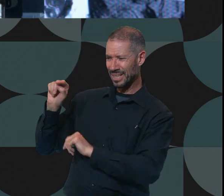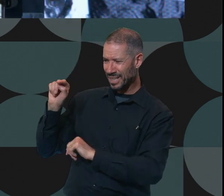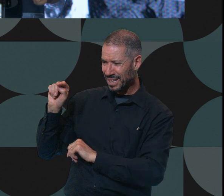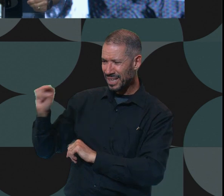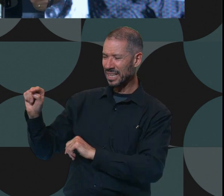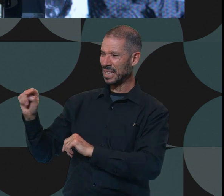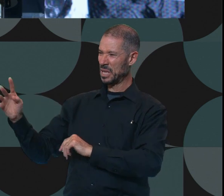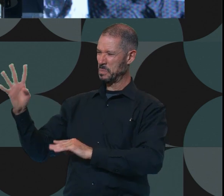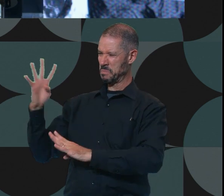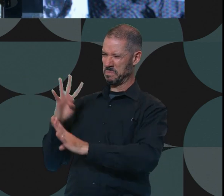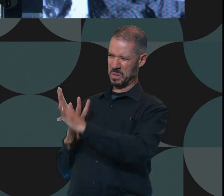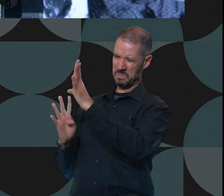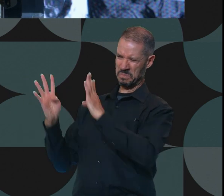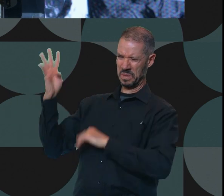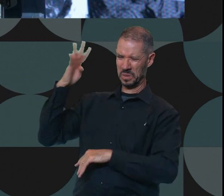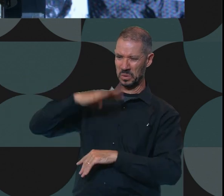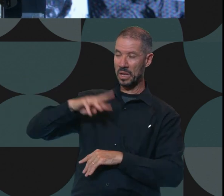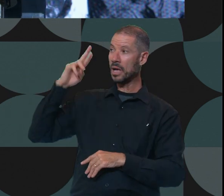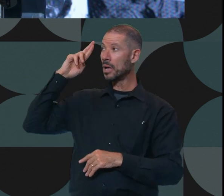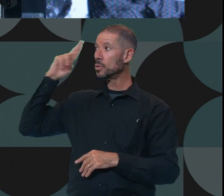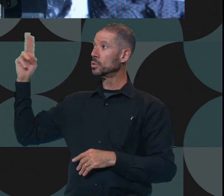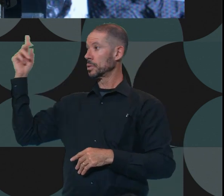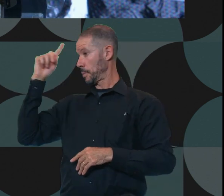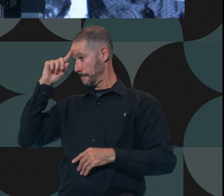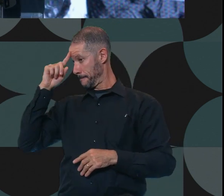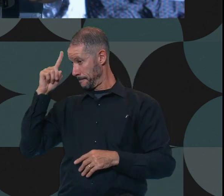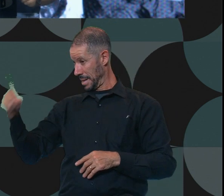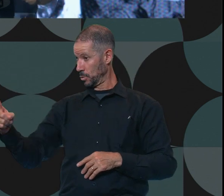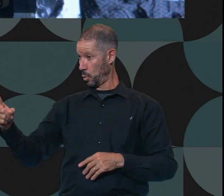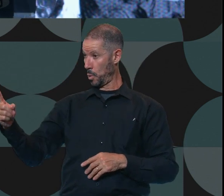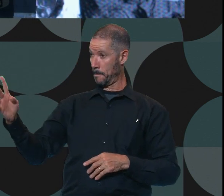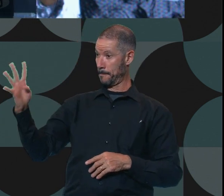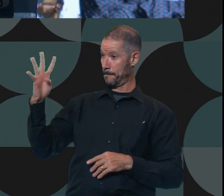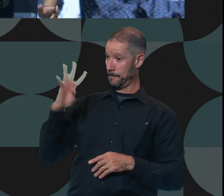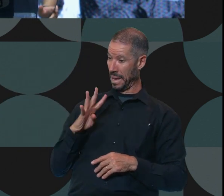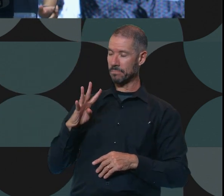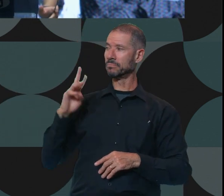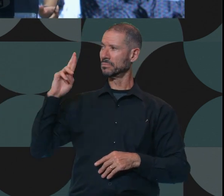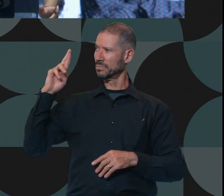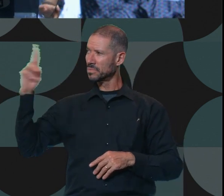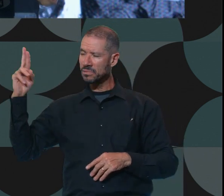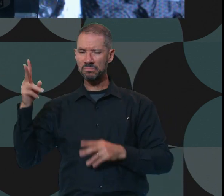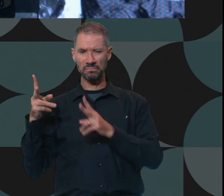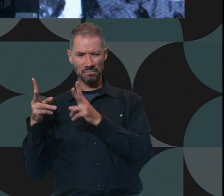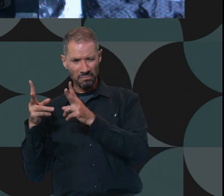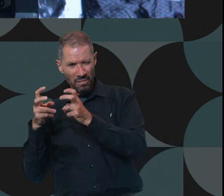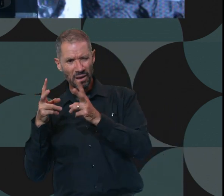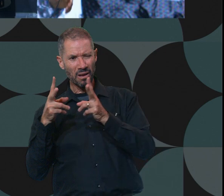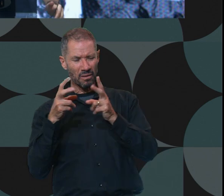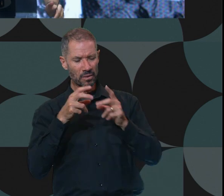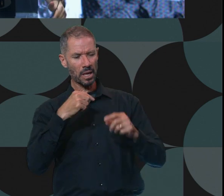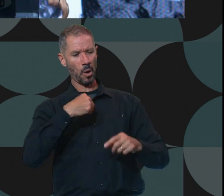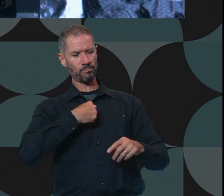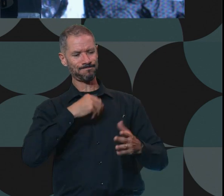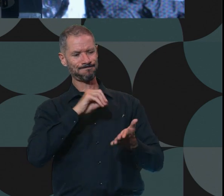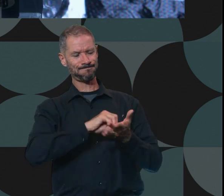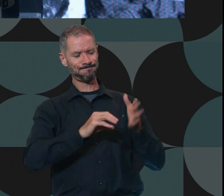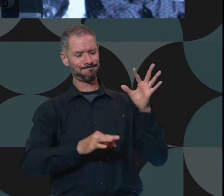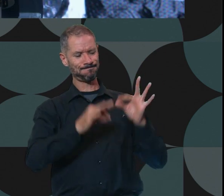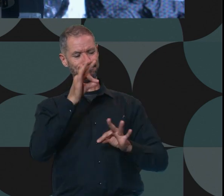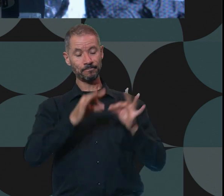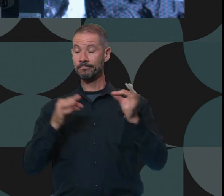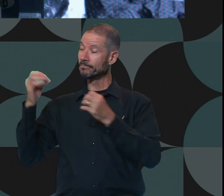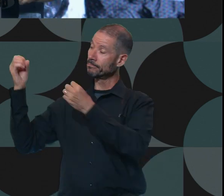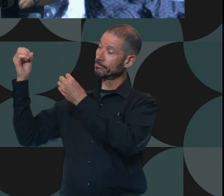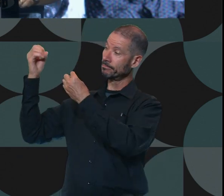me amaldiçoe, pois foi o Senhor que o mandou. Talvez o Senhor veja que tenho sido injustiçado e me